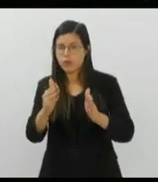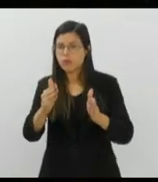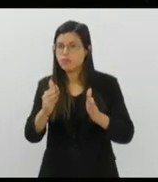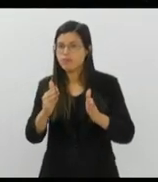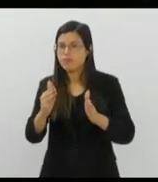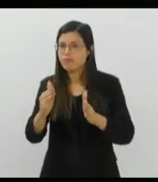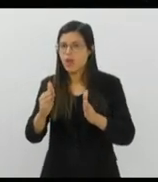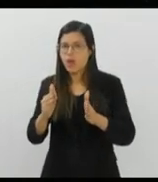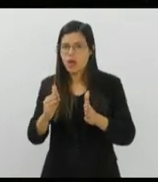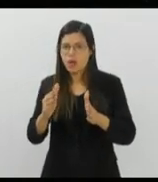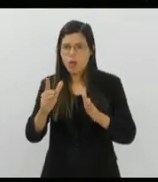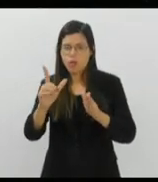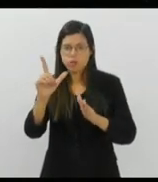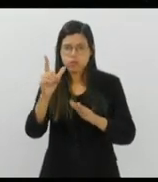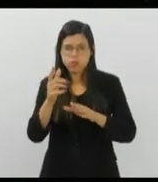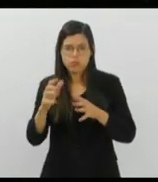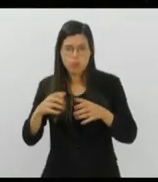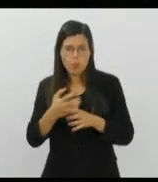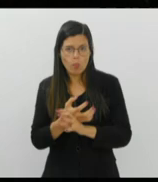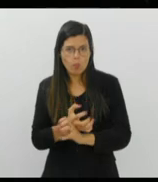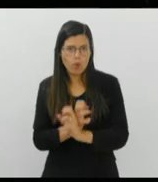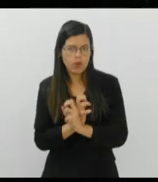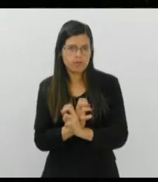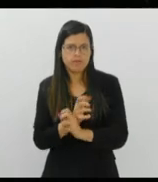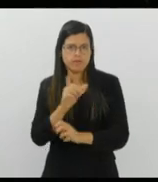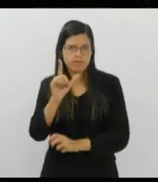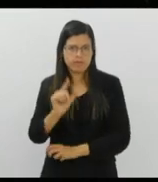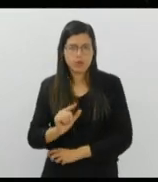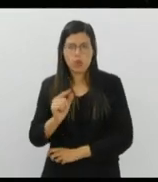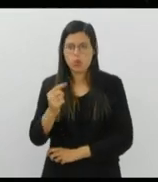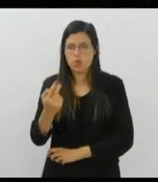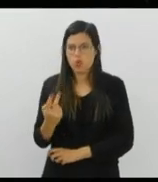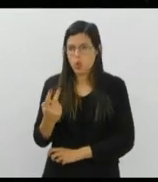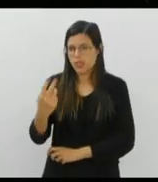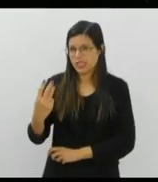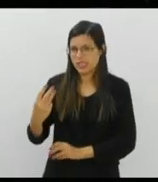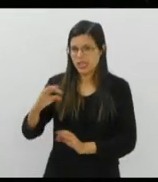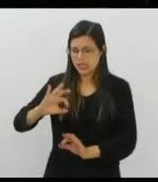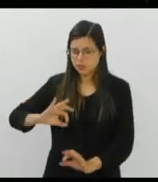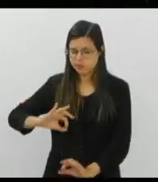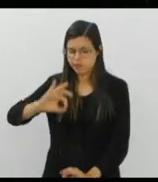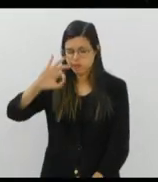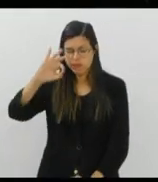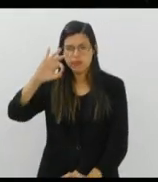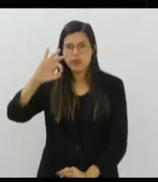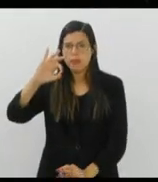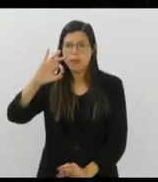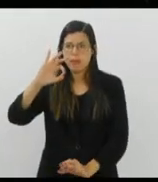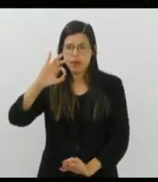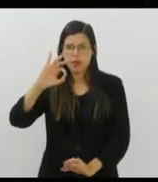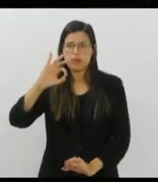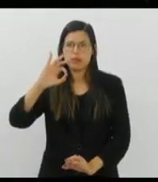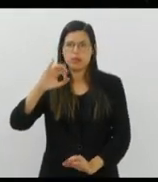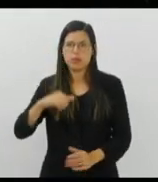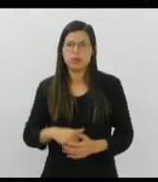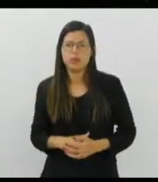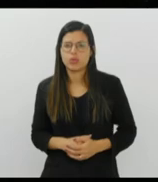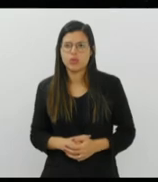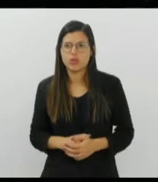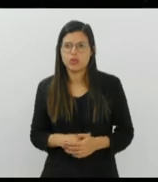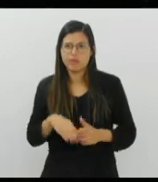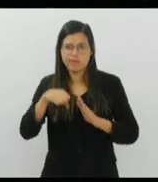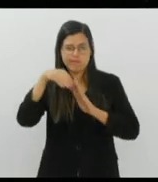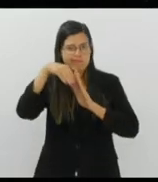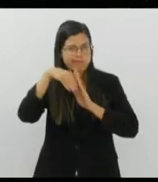reduzidos a, em média, 2-3 metros, com uma queda de nível